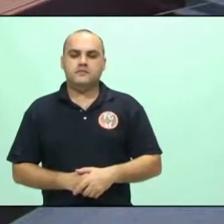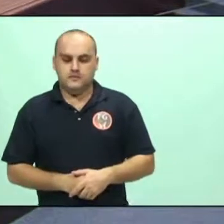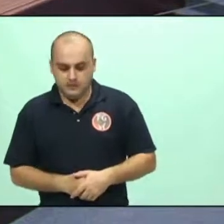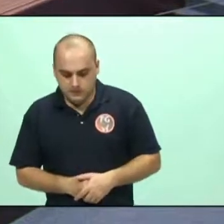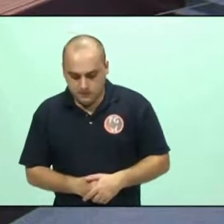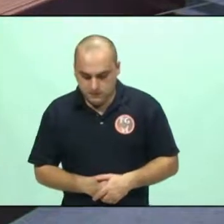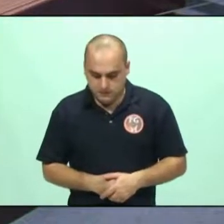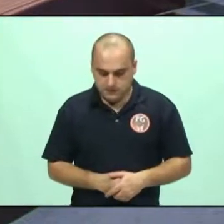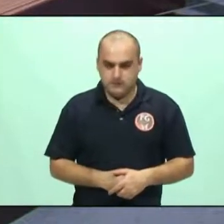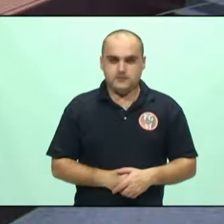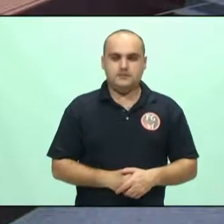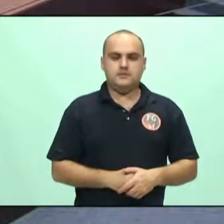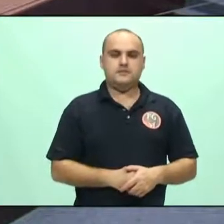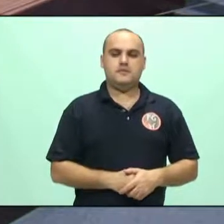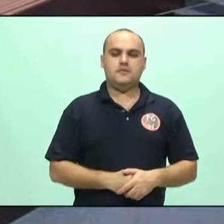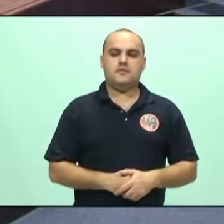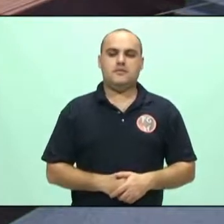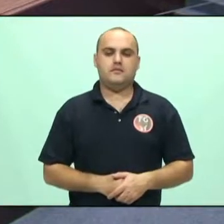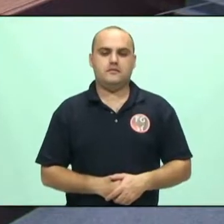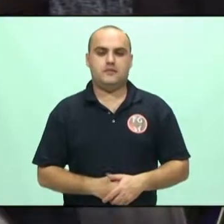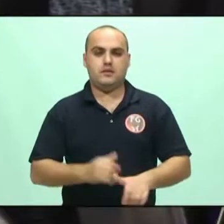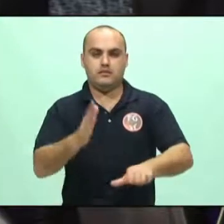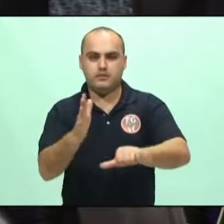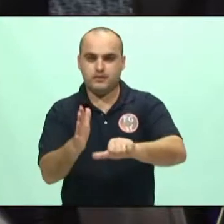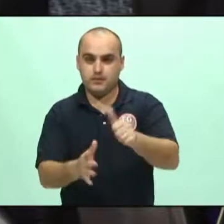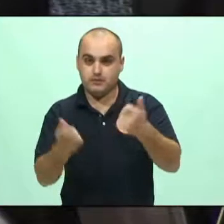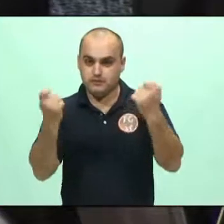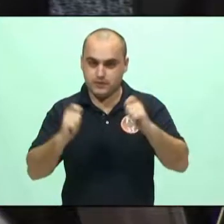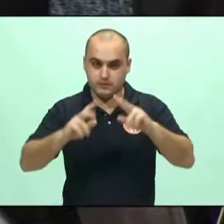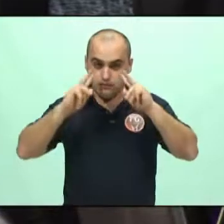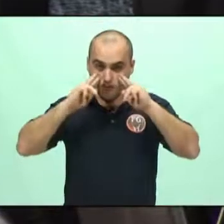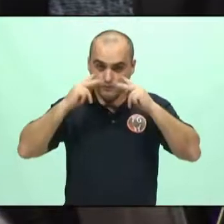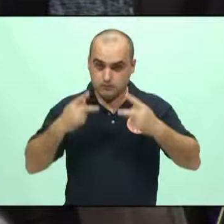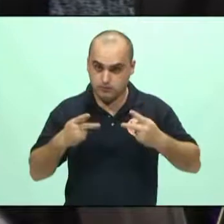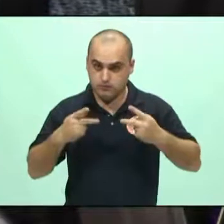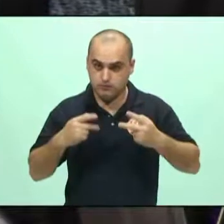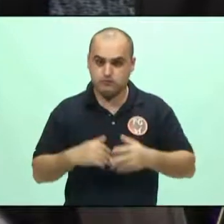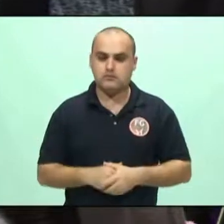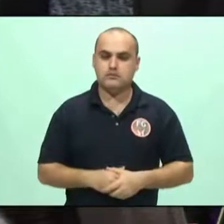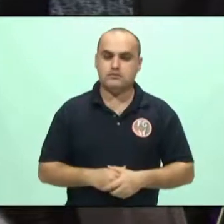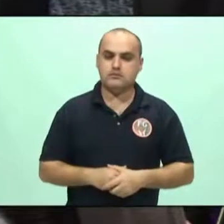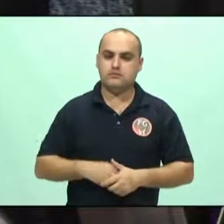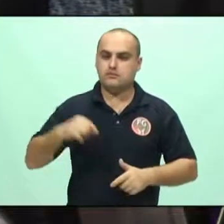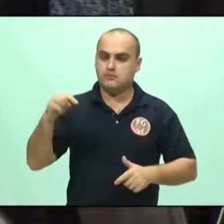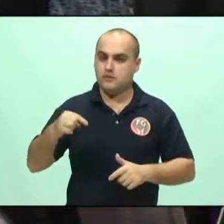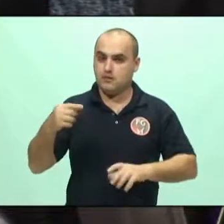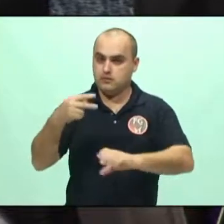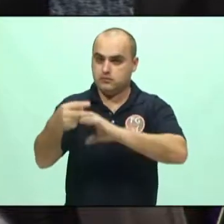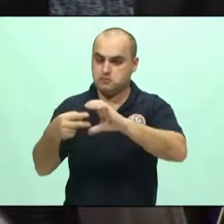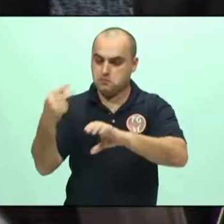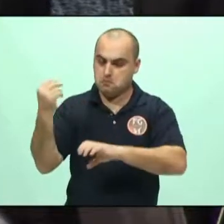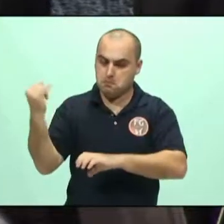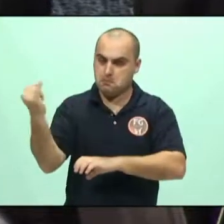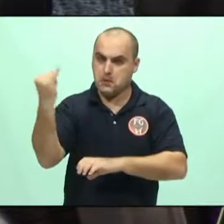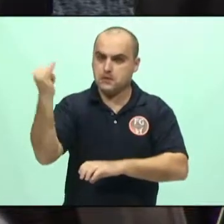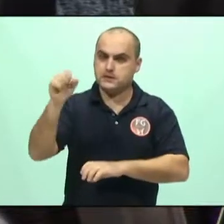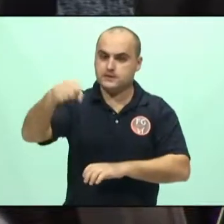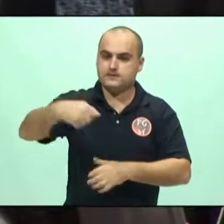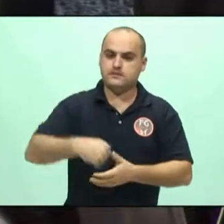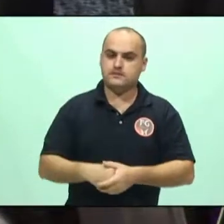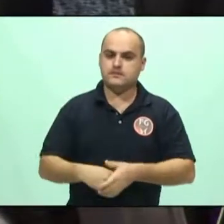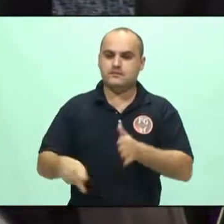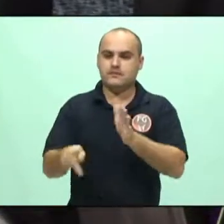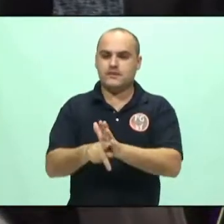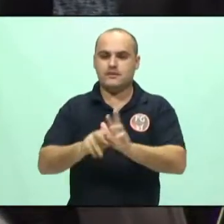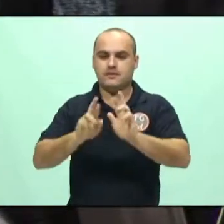preciso fazer um reconhecimento essa casa aqui teve uma importância muito grande principalmente na